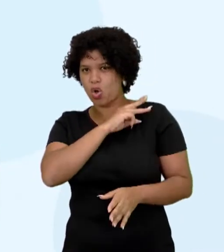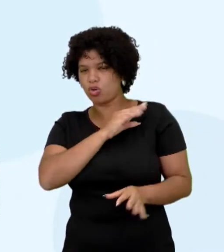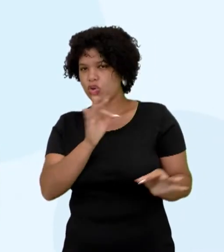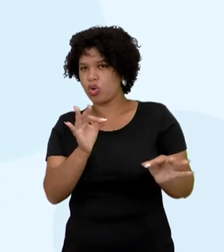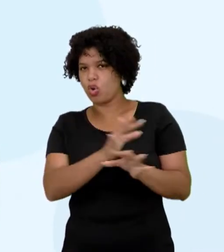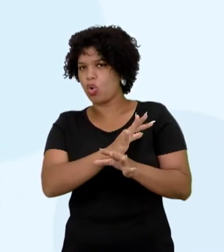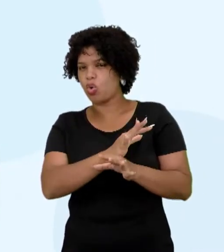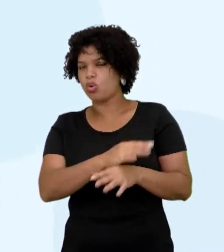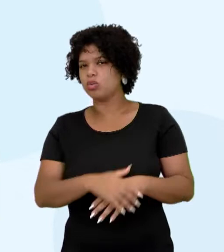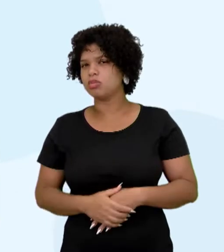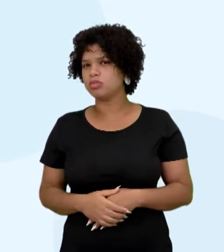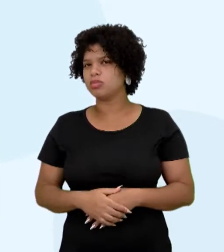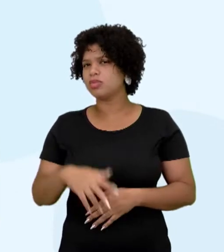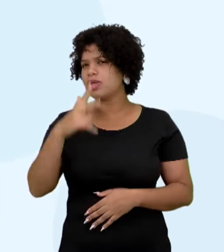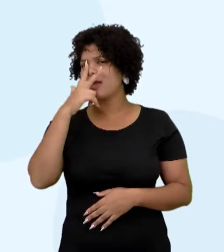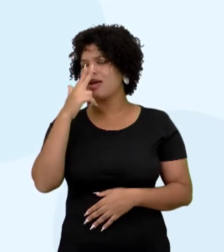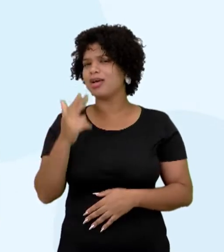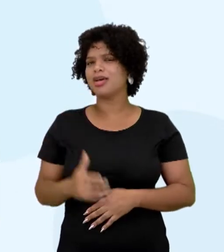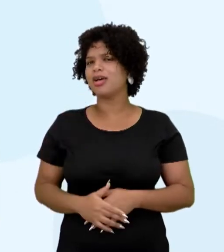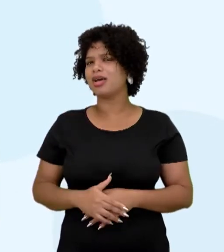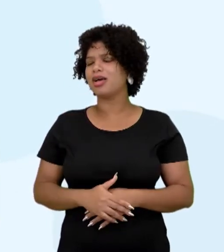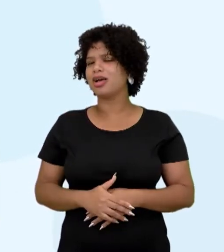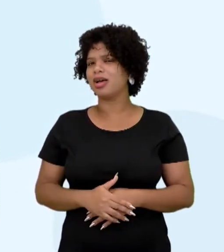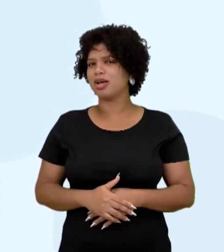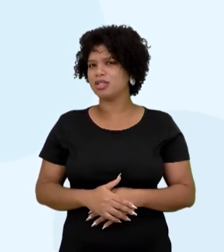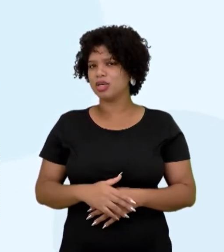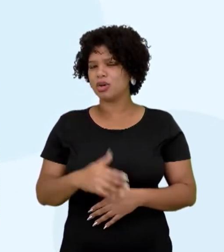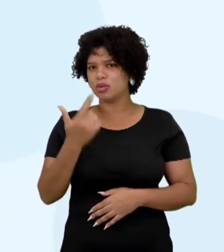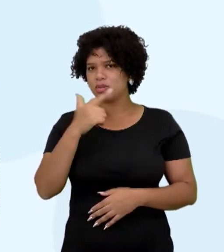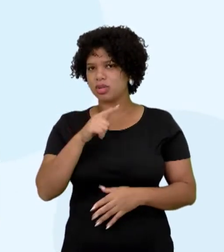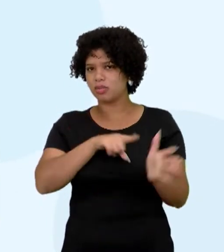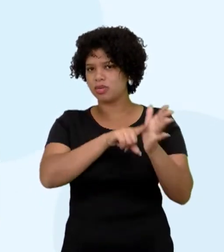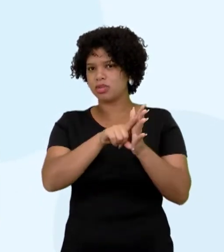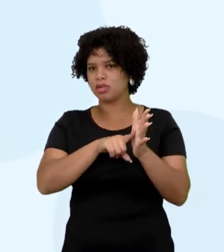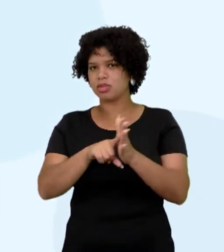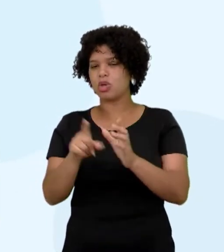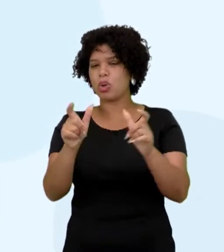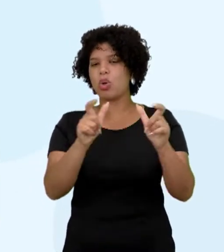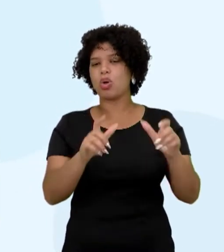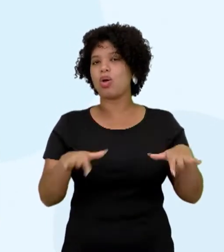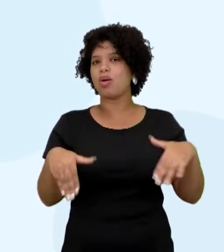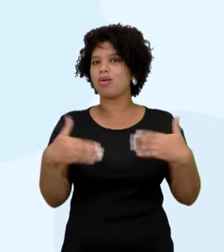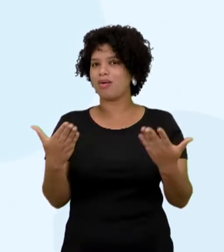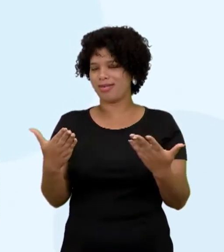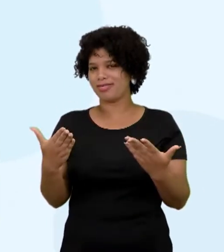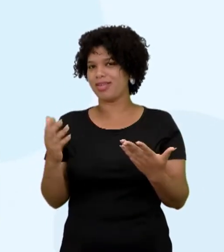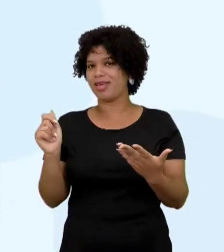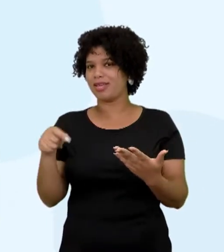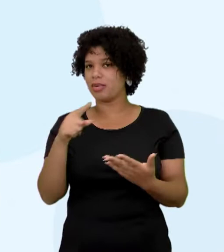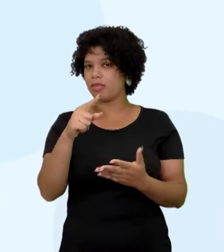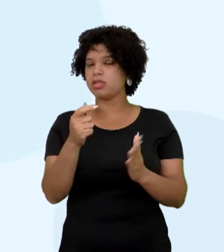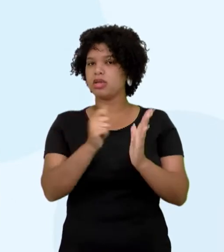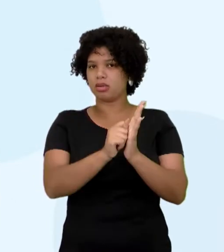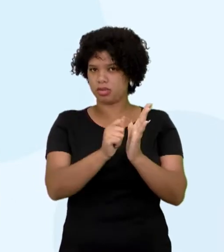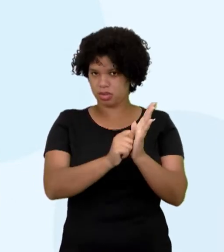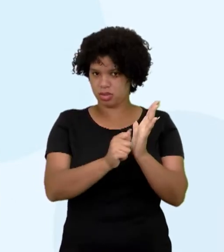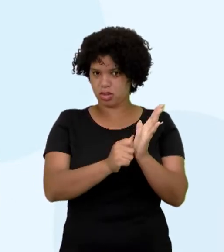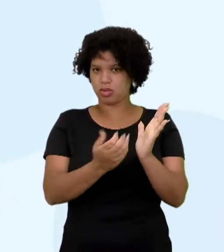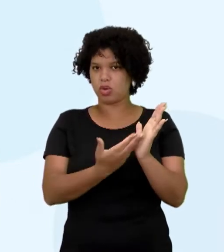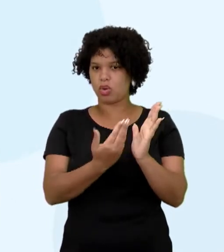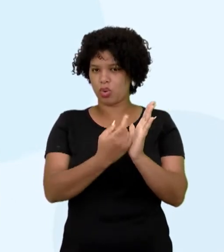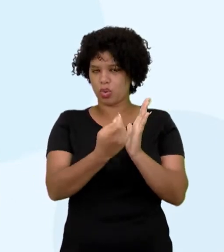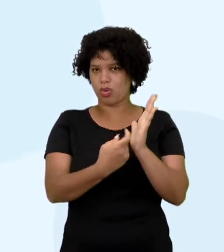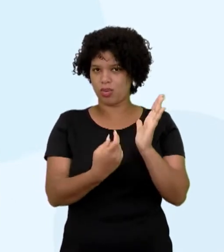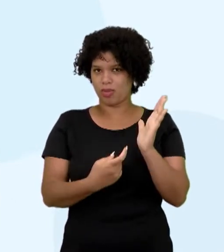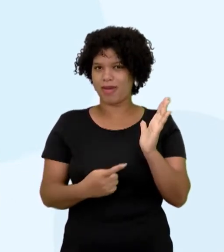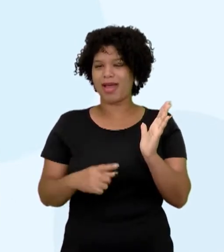médio? Em quais meios você realizou a pesquisa, né? Isso dá para vocês responderem lá no caderno, que a gente fala que é